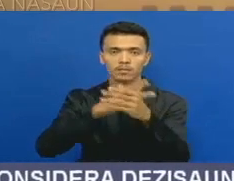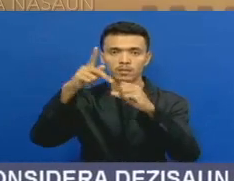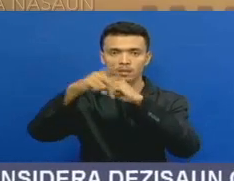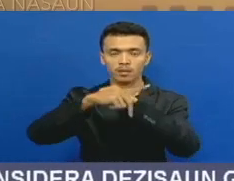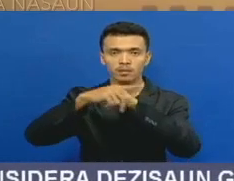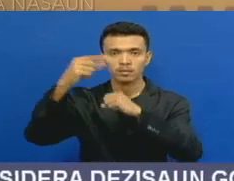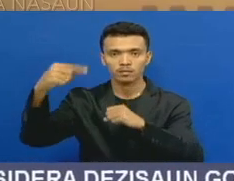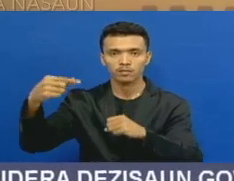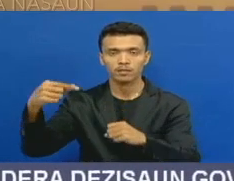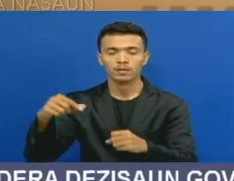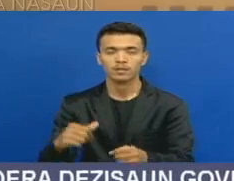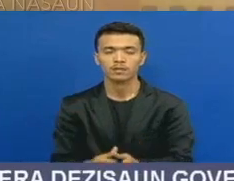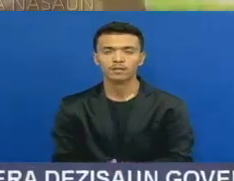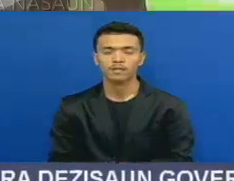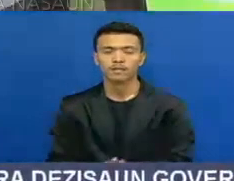Timor.